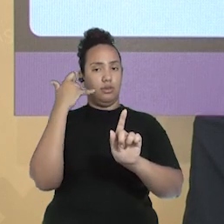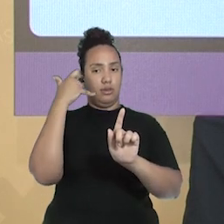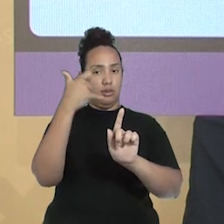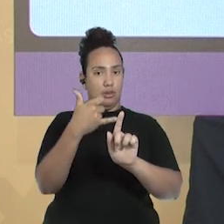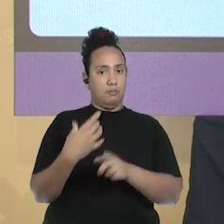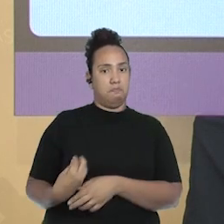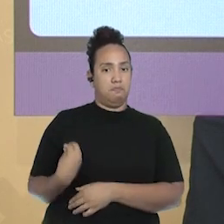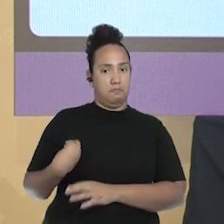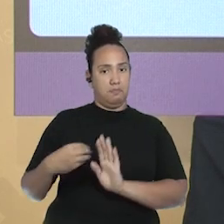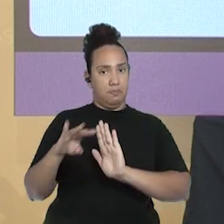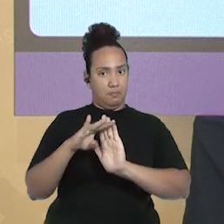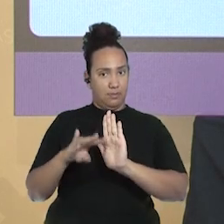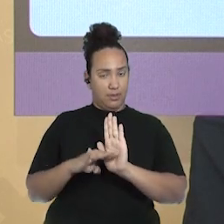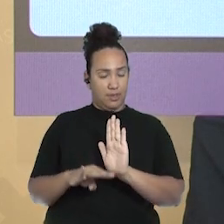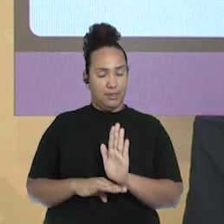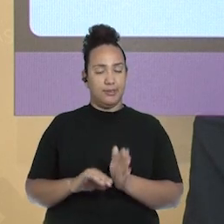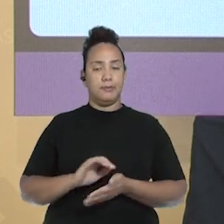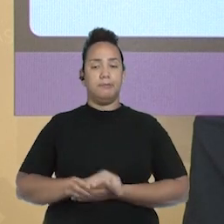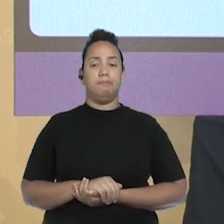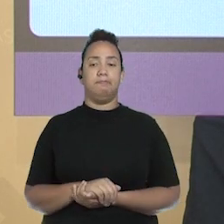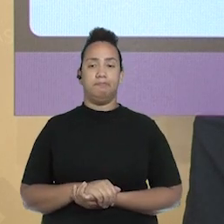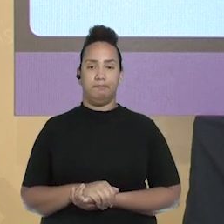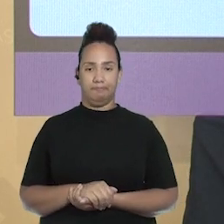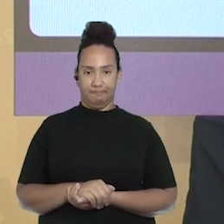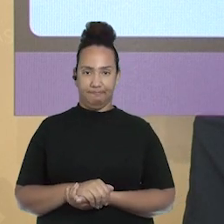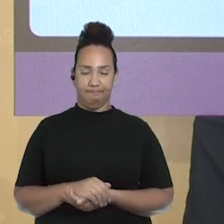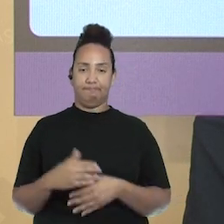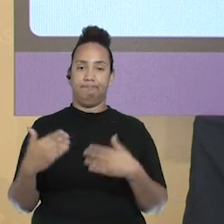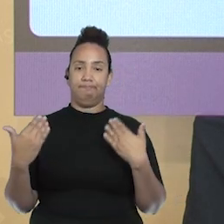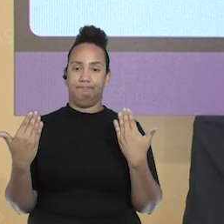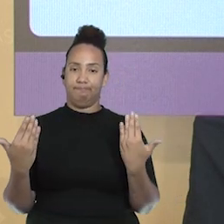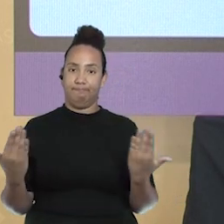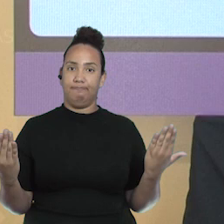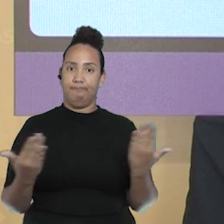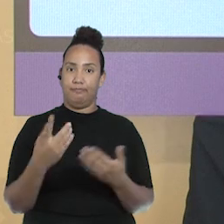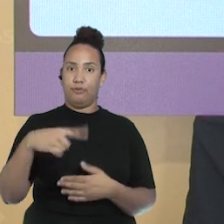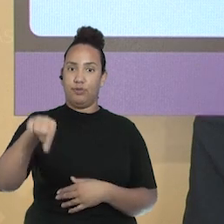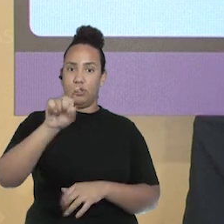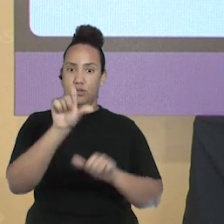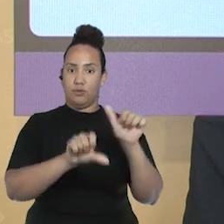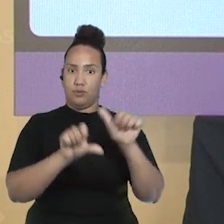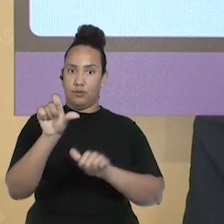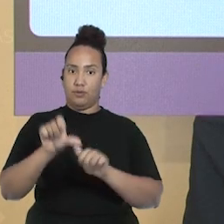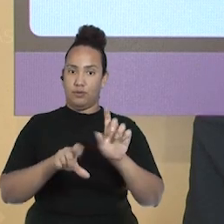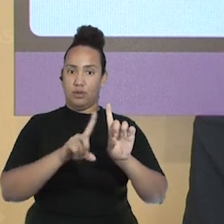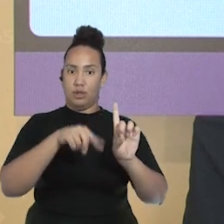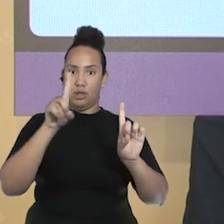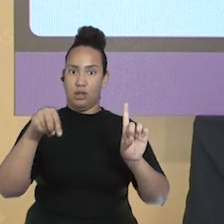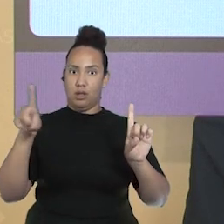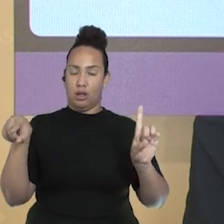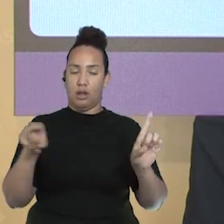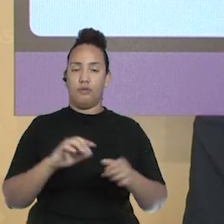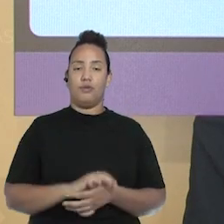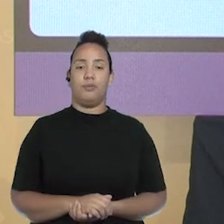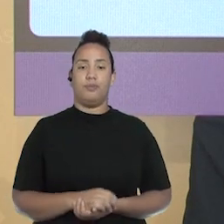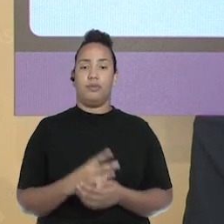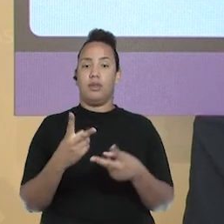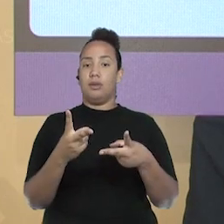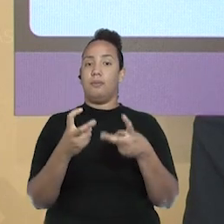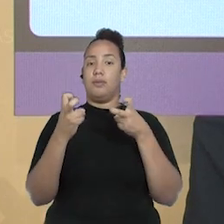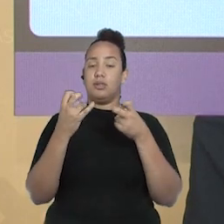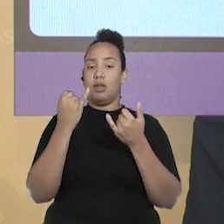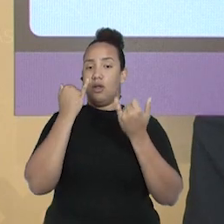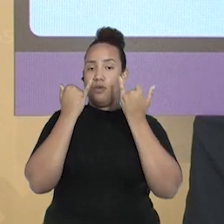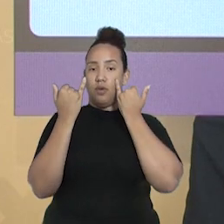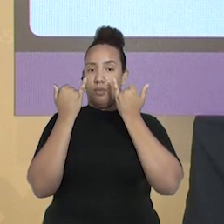tá? Então, é sua vez de analisar os dados. Observe com atenção as